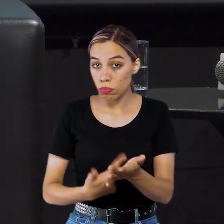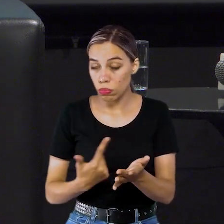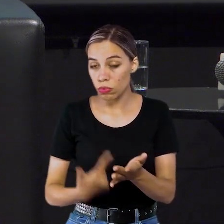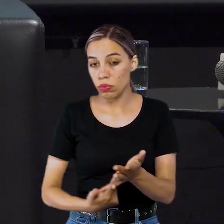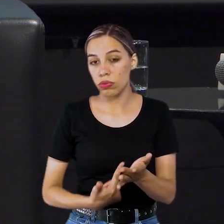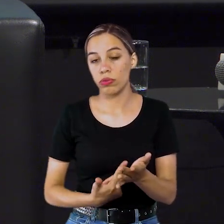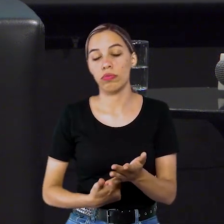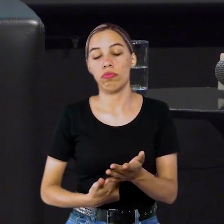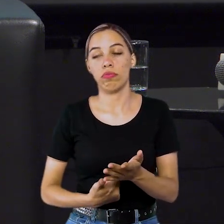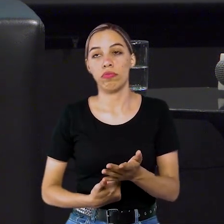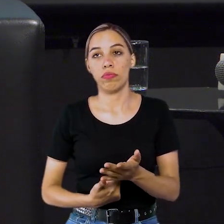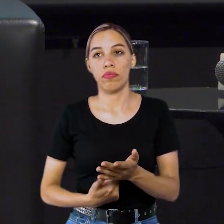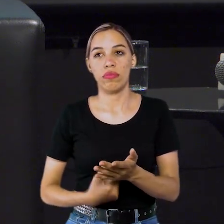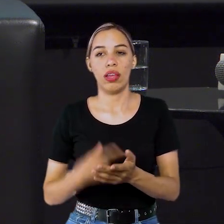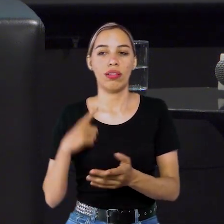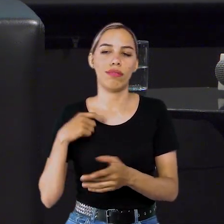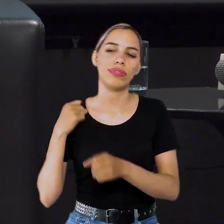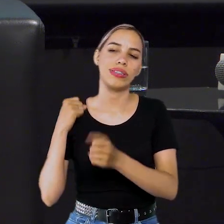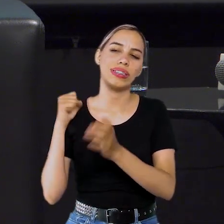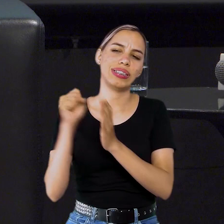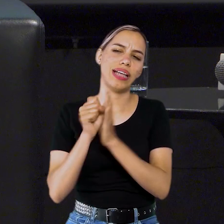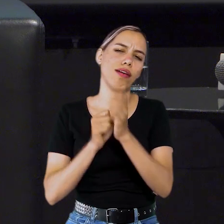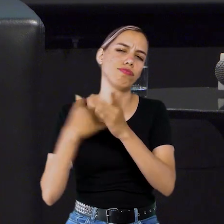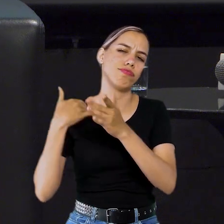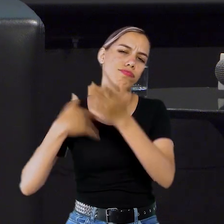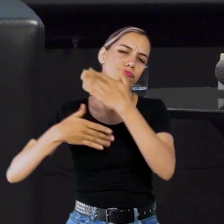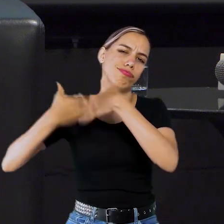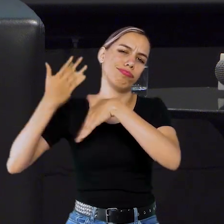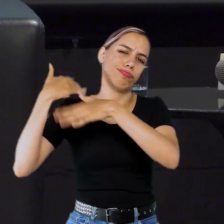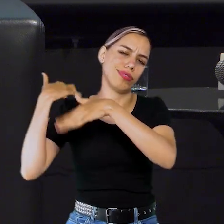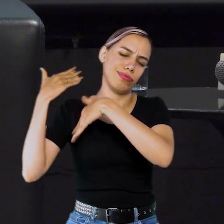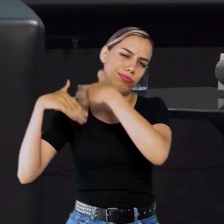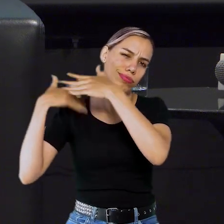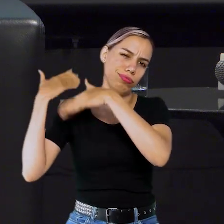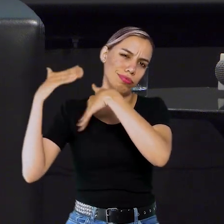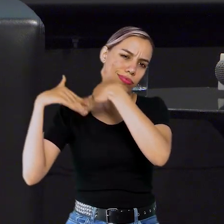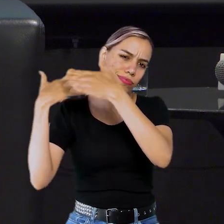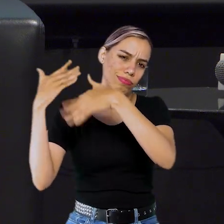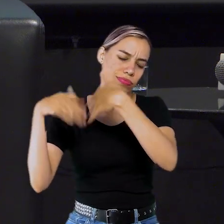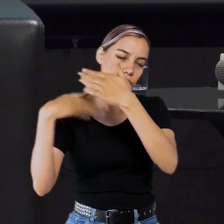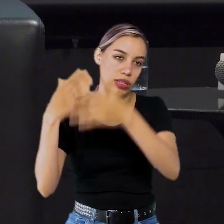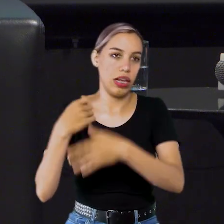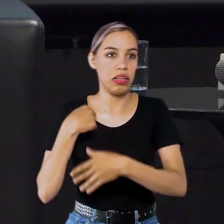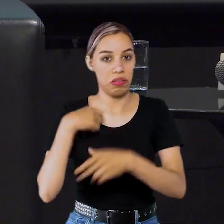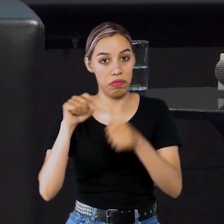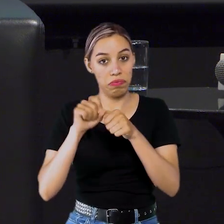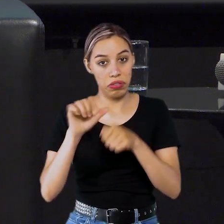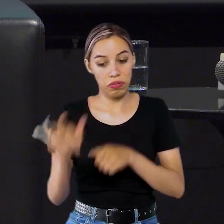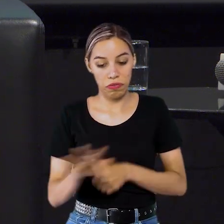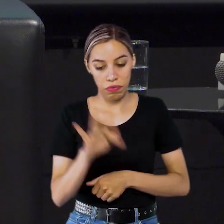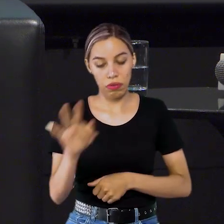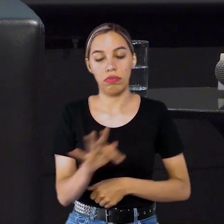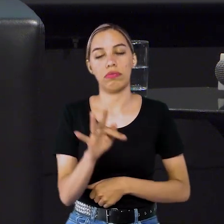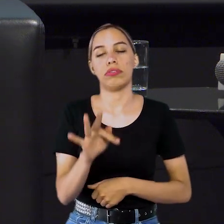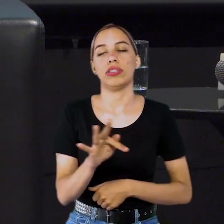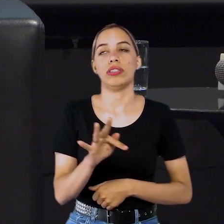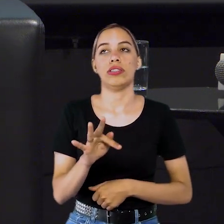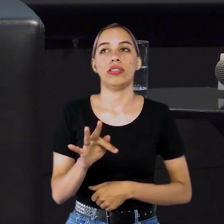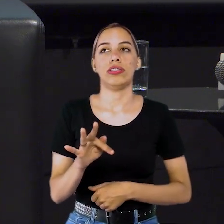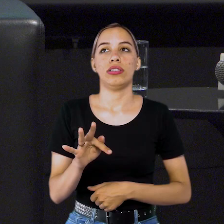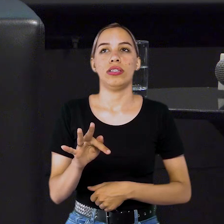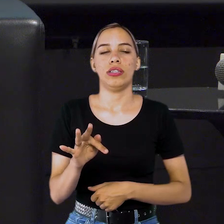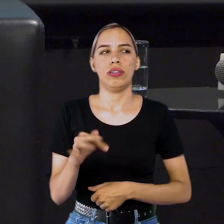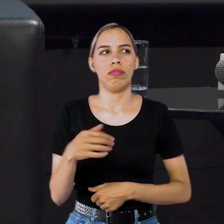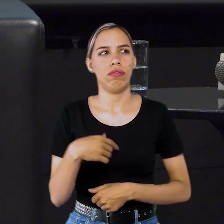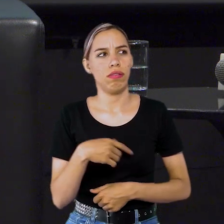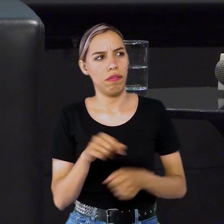isso. Ao longo de muitos e muitos séculos, e eu vivi isso quando eu fui fazer faculdade, me atrevi a fazer faculdade, eu